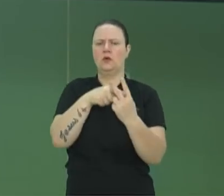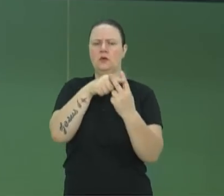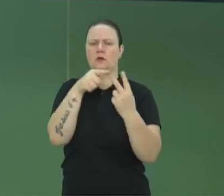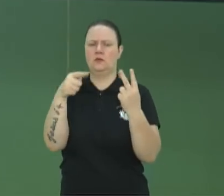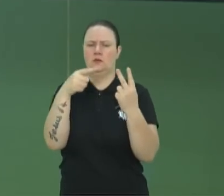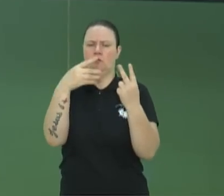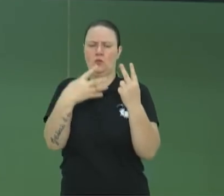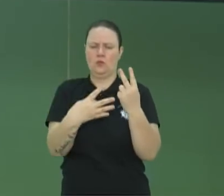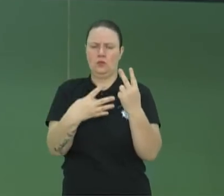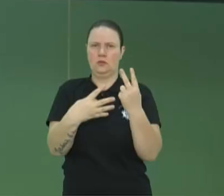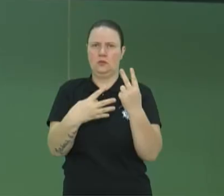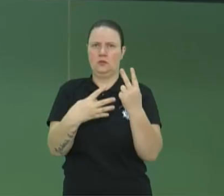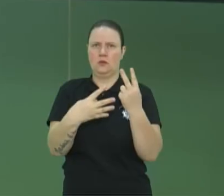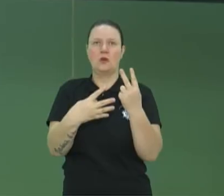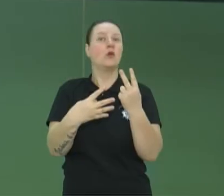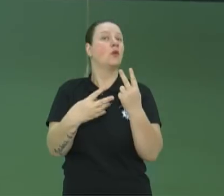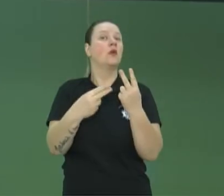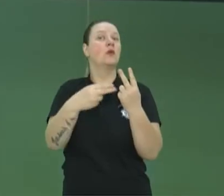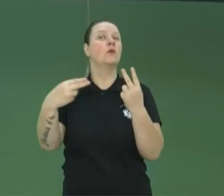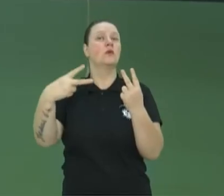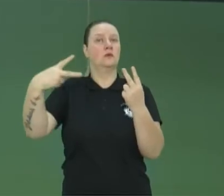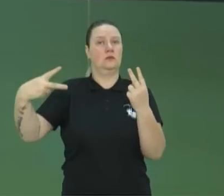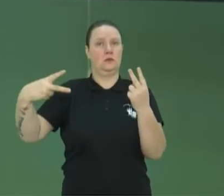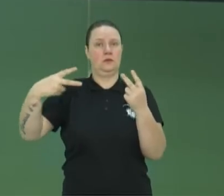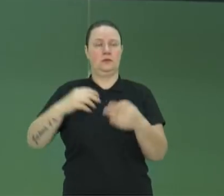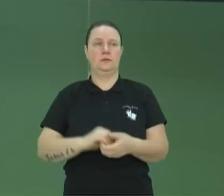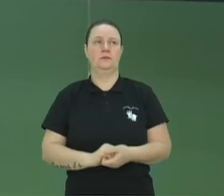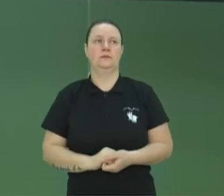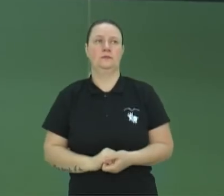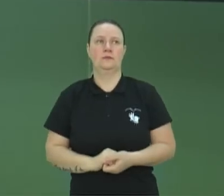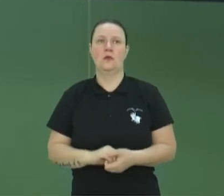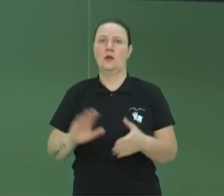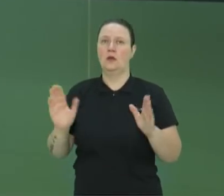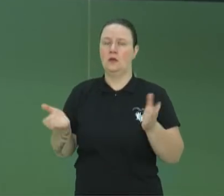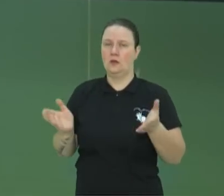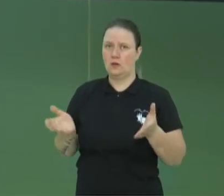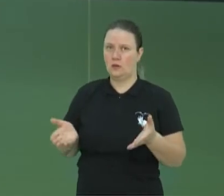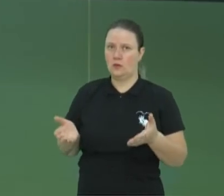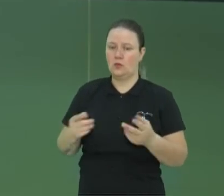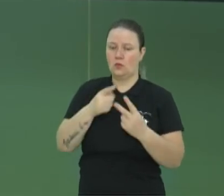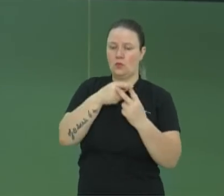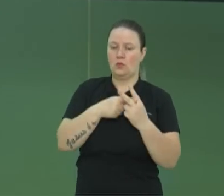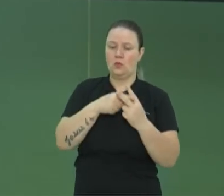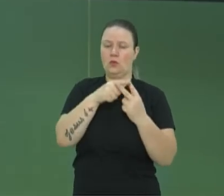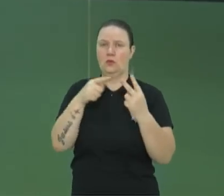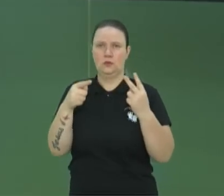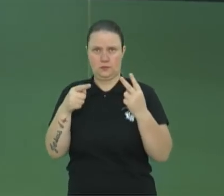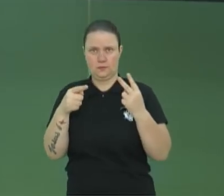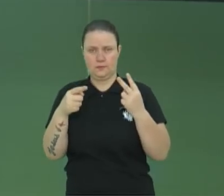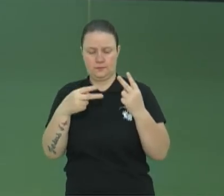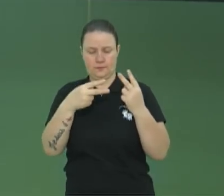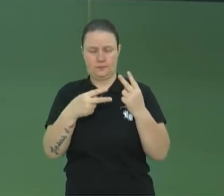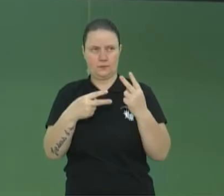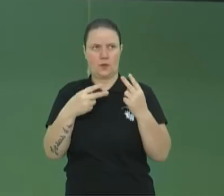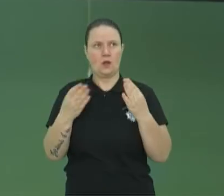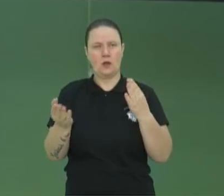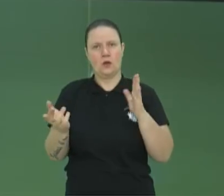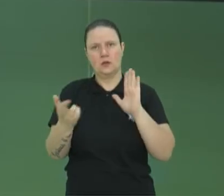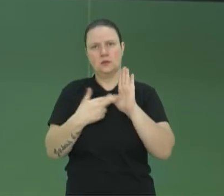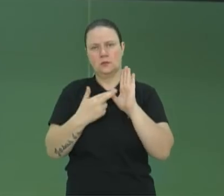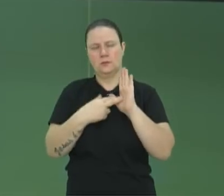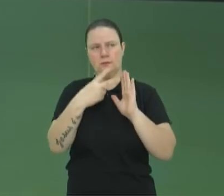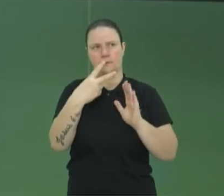é 2, então sempre eu tenho que calcular essa raiz quadrada, né? Faço a subtração e a raiz quadrada do meu resultado, que é 2.